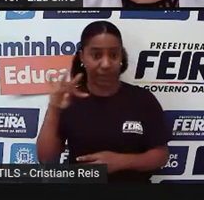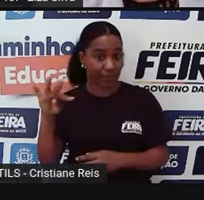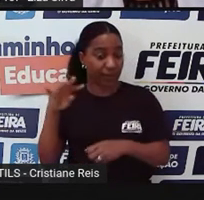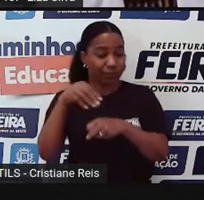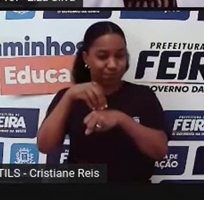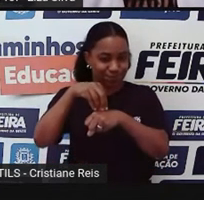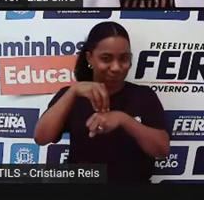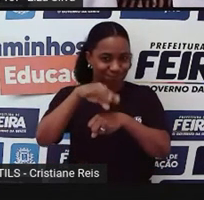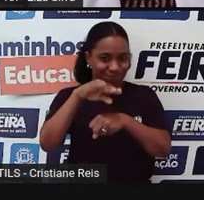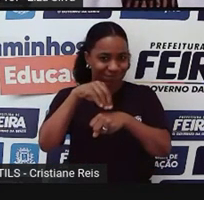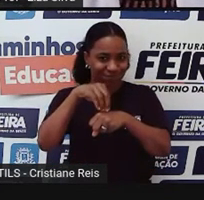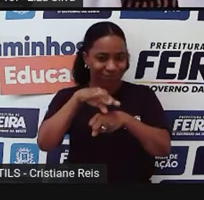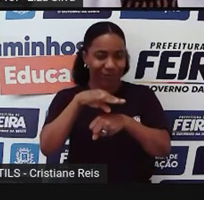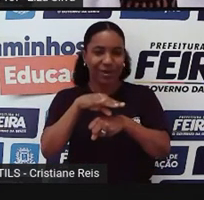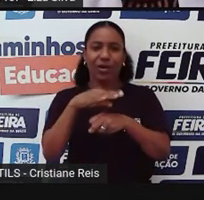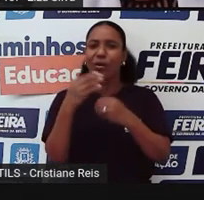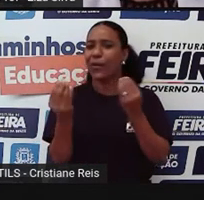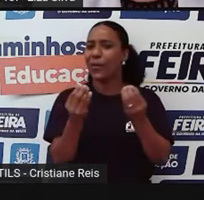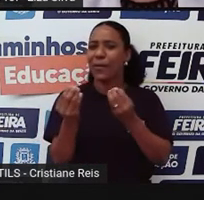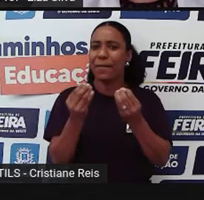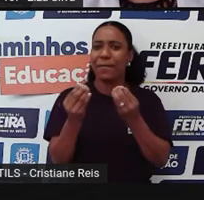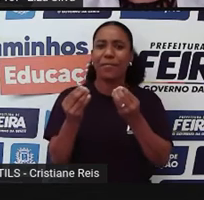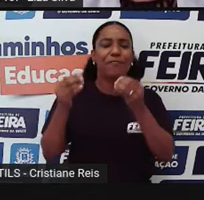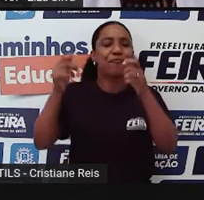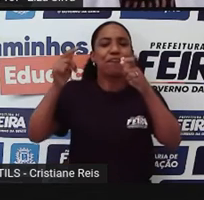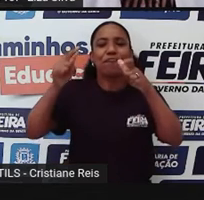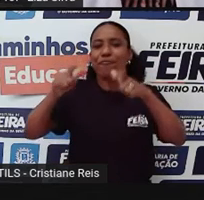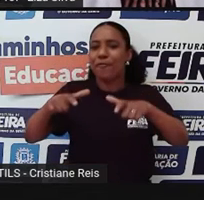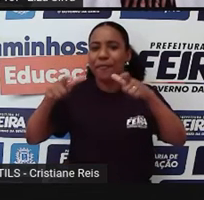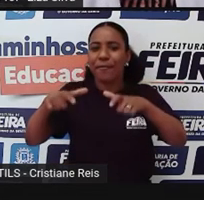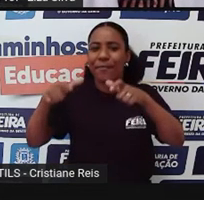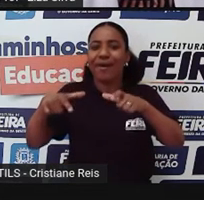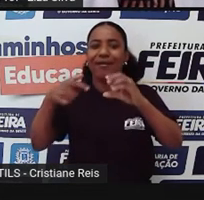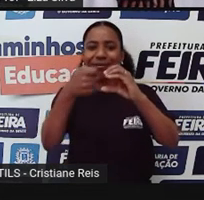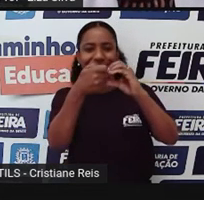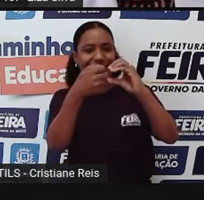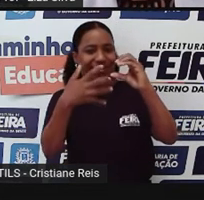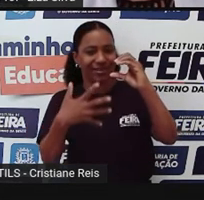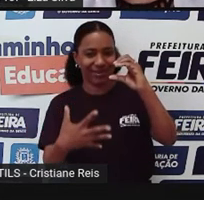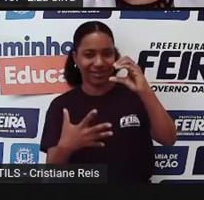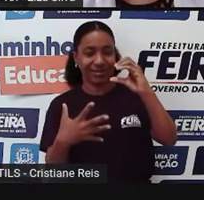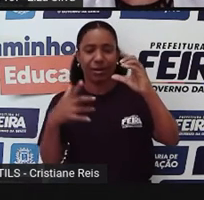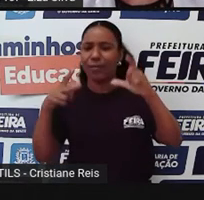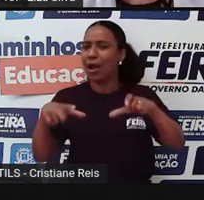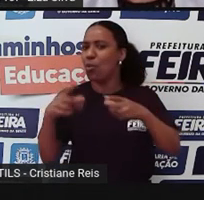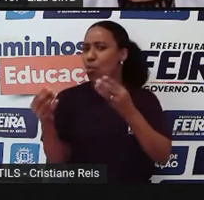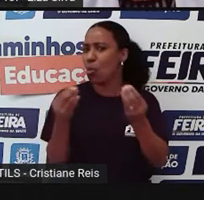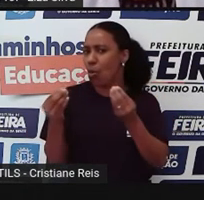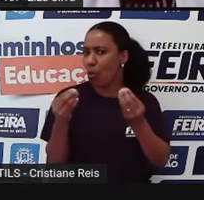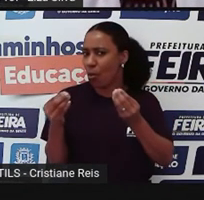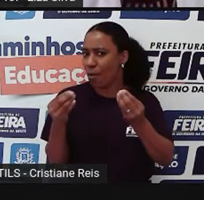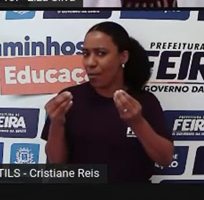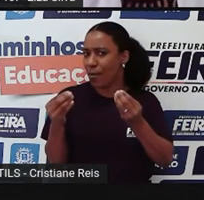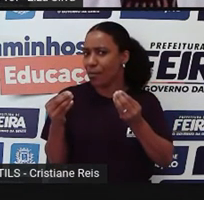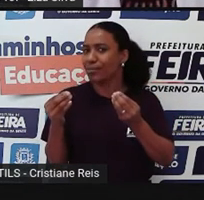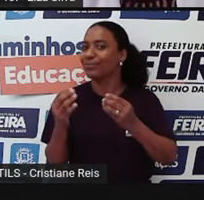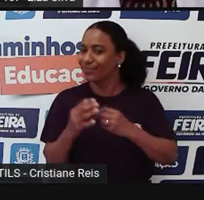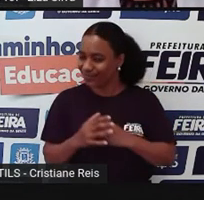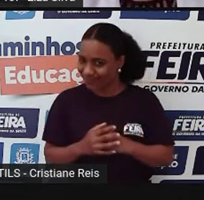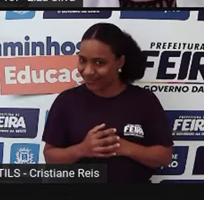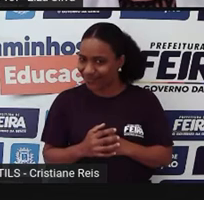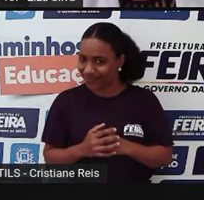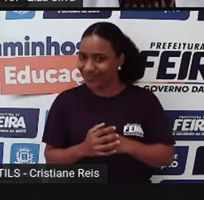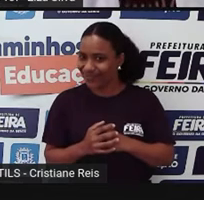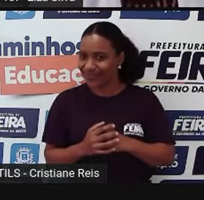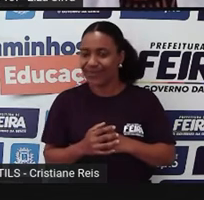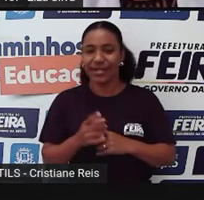uma dica de características que você pode utilizar para falar sobre o seu bairro o aciona a